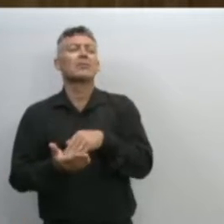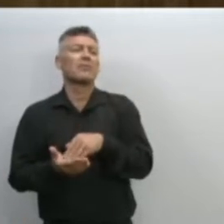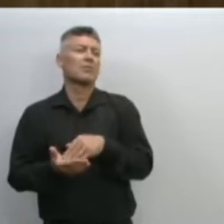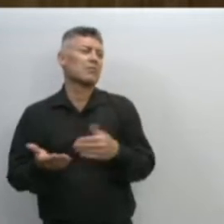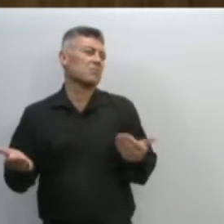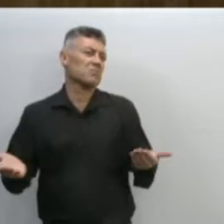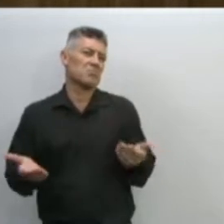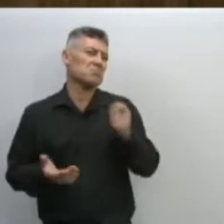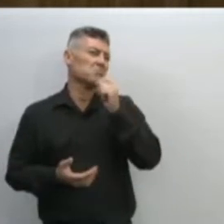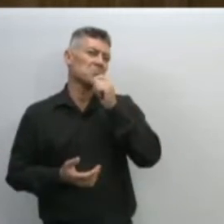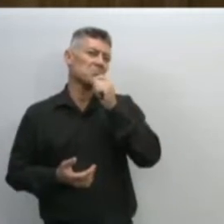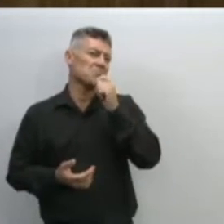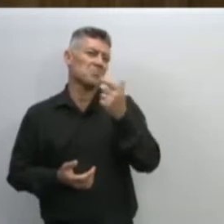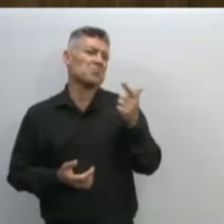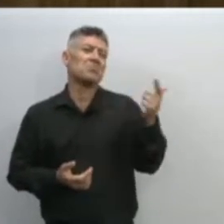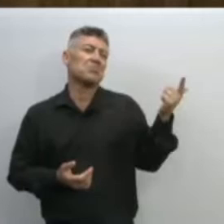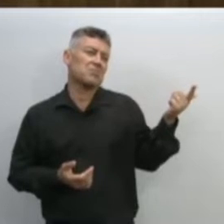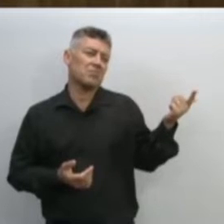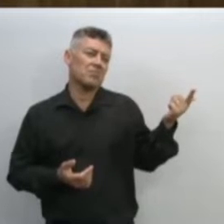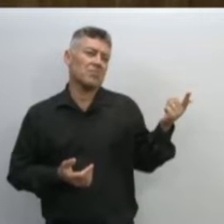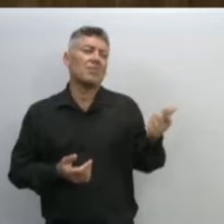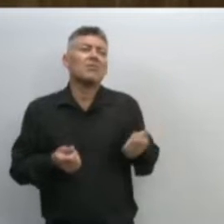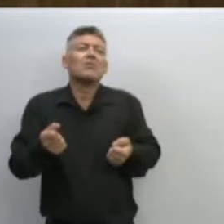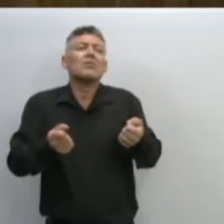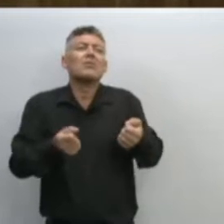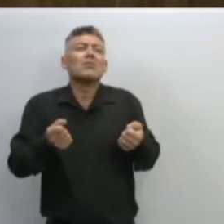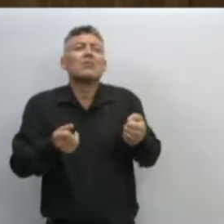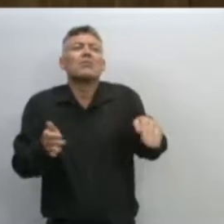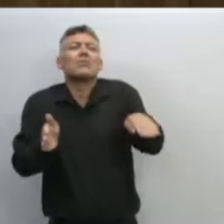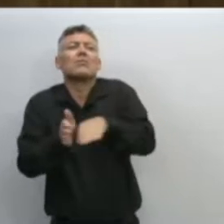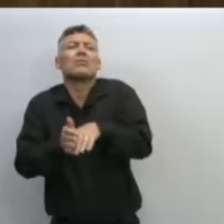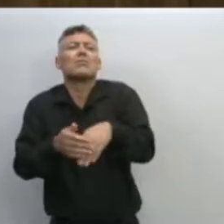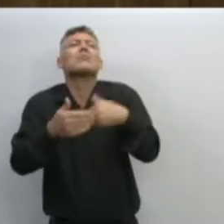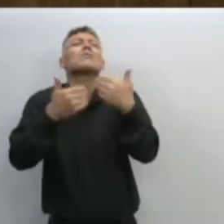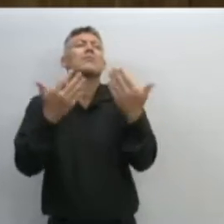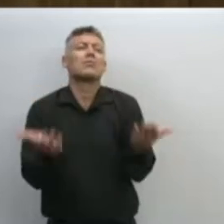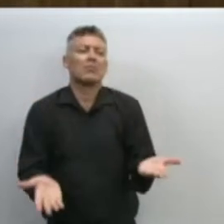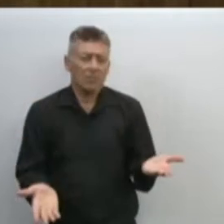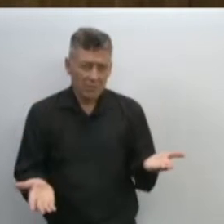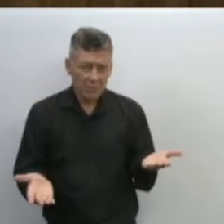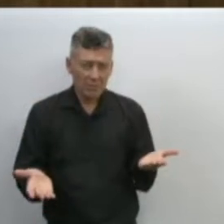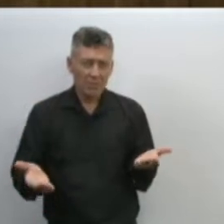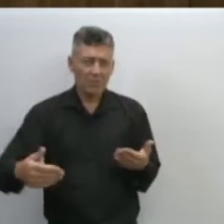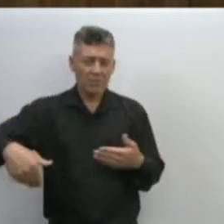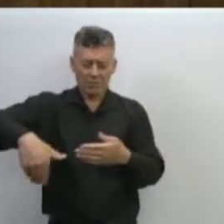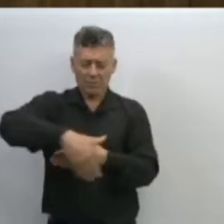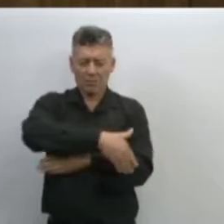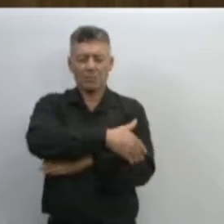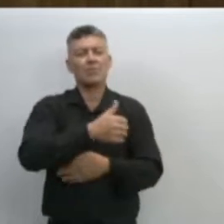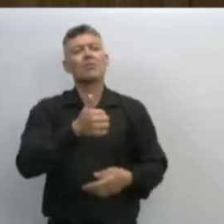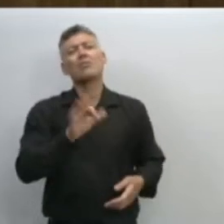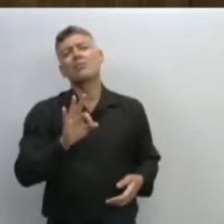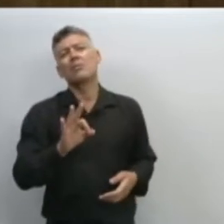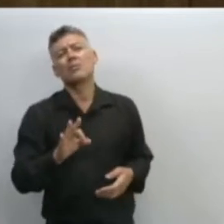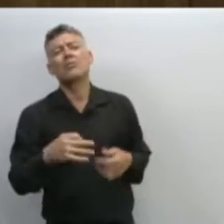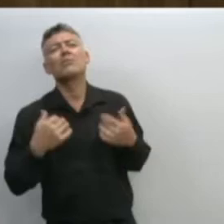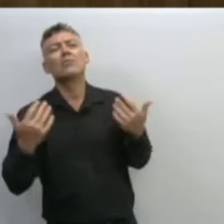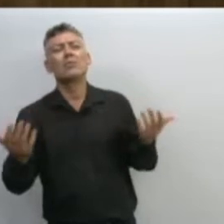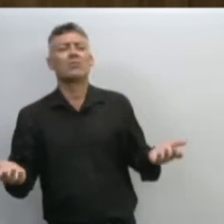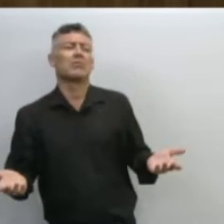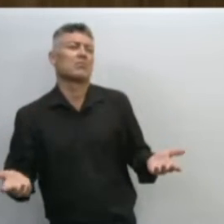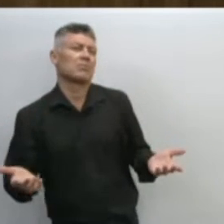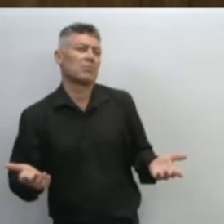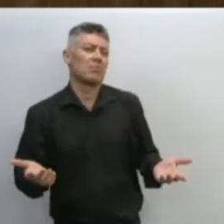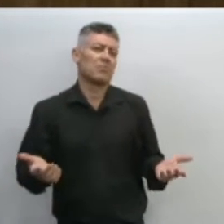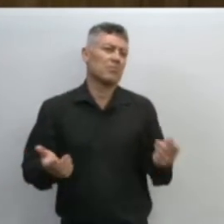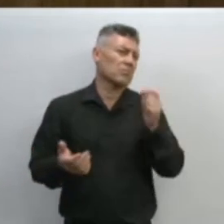hoje, esse simples pedido não foi atendido ainda. Então fica aqui o nosso apelo ao governo municipal para que se